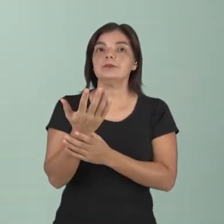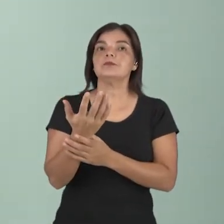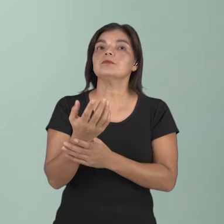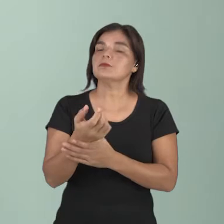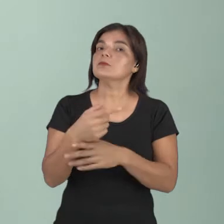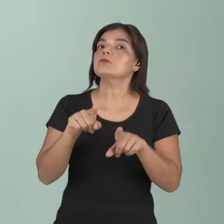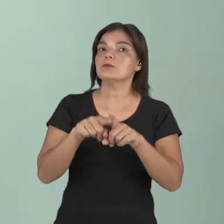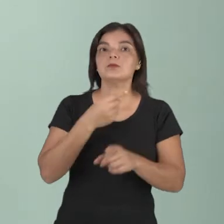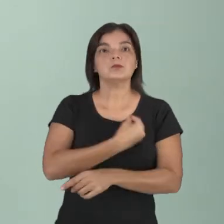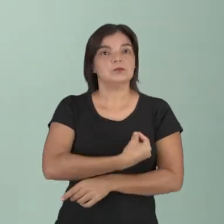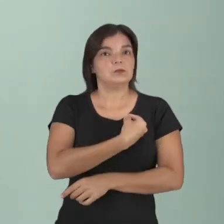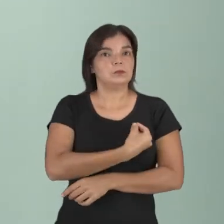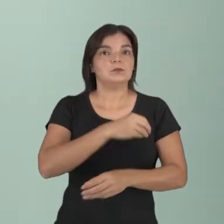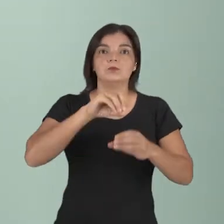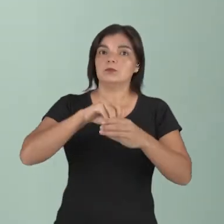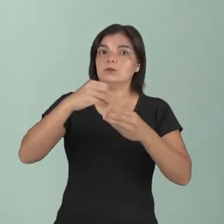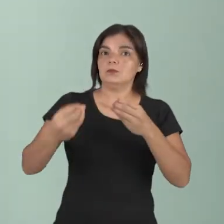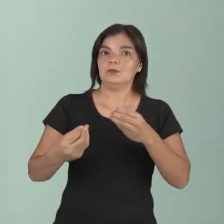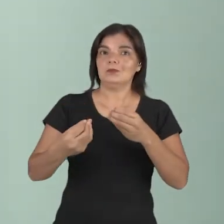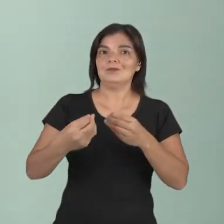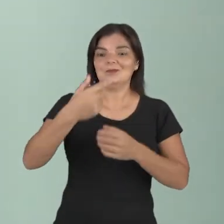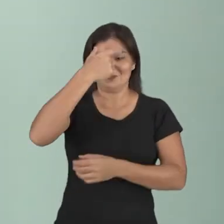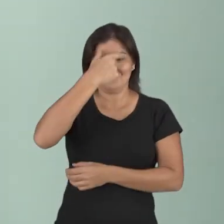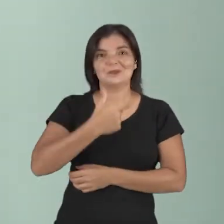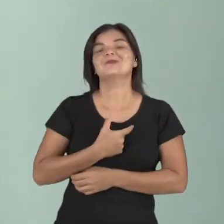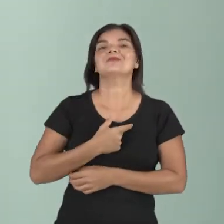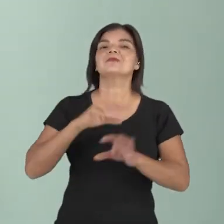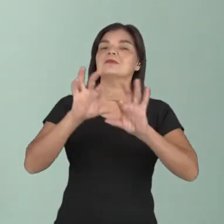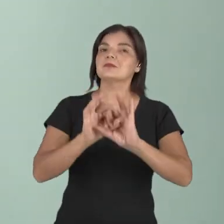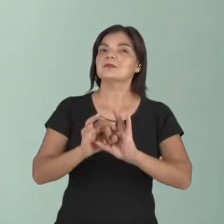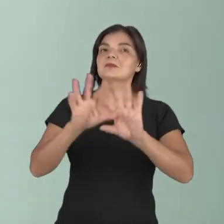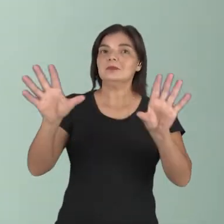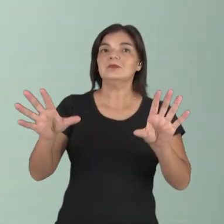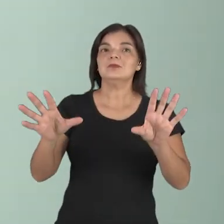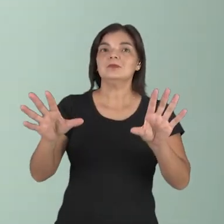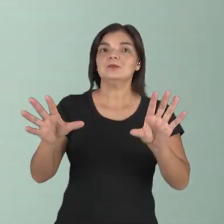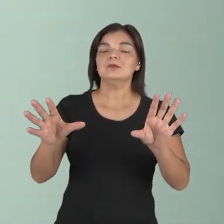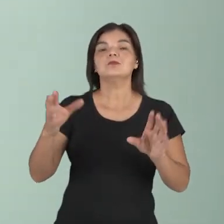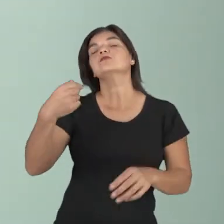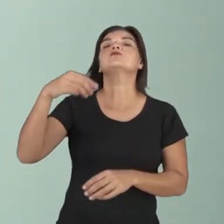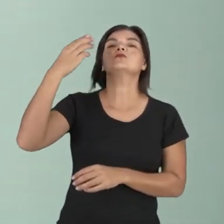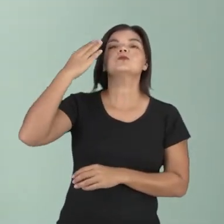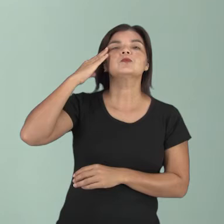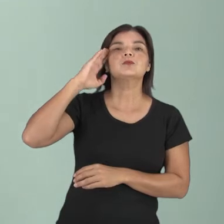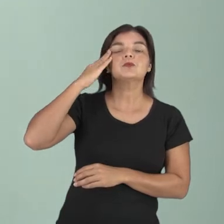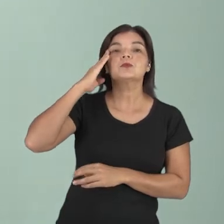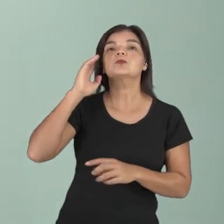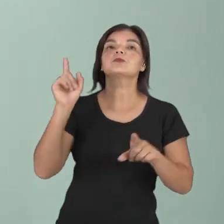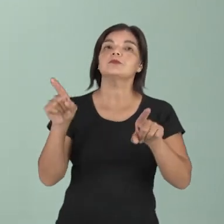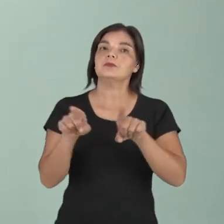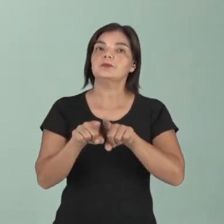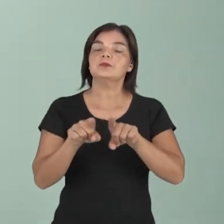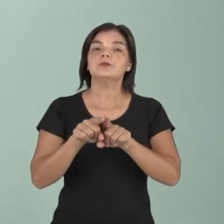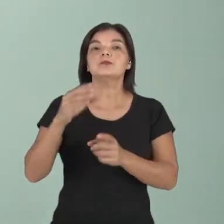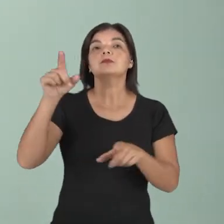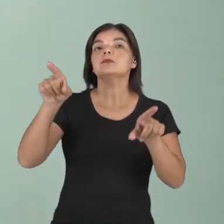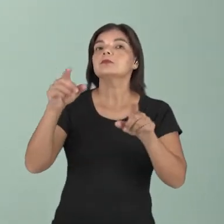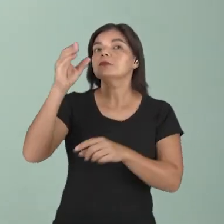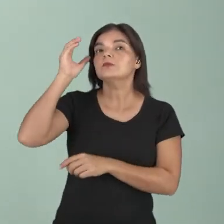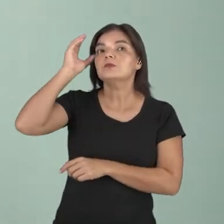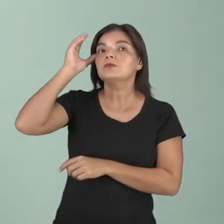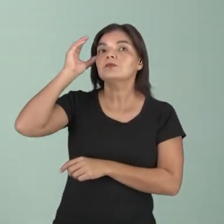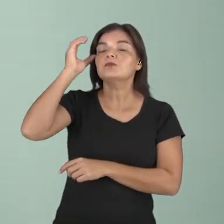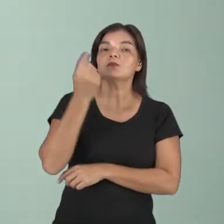eles existem fora de nós. São libertos das nossas concepções, da nossa